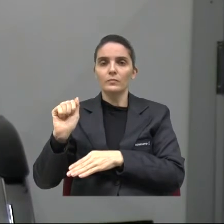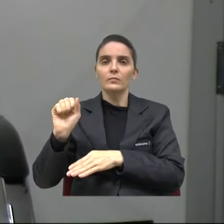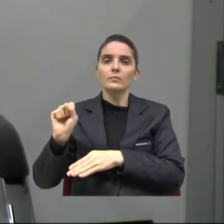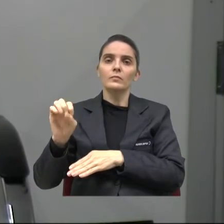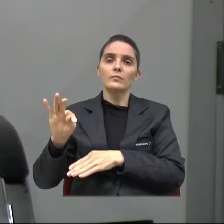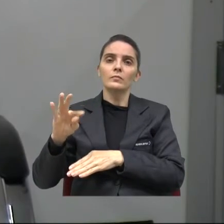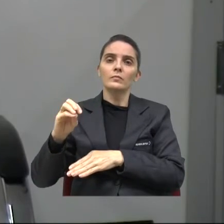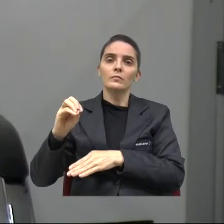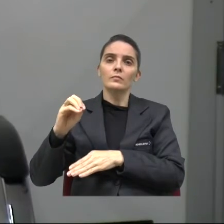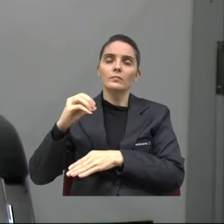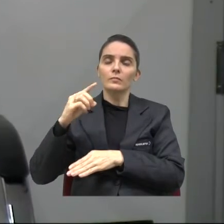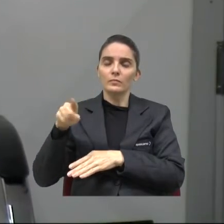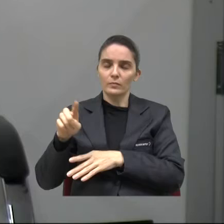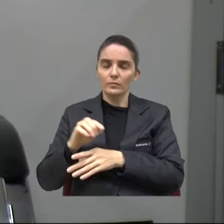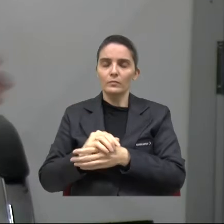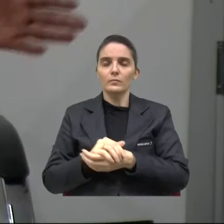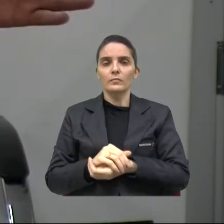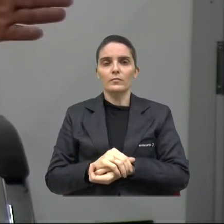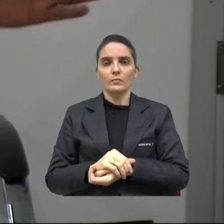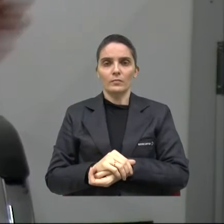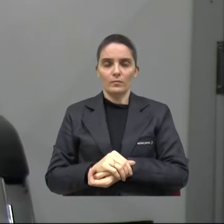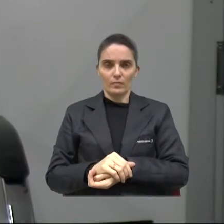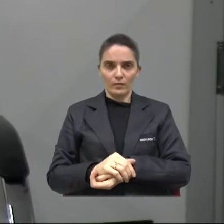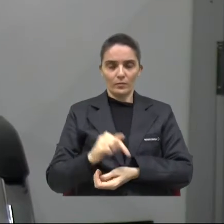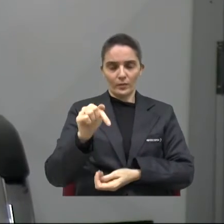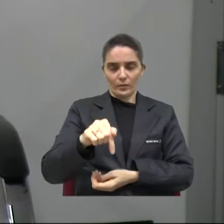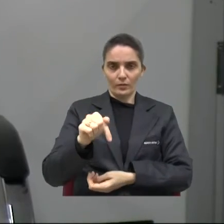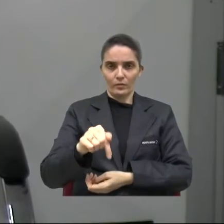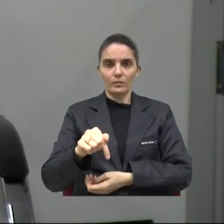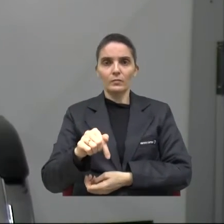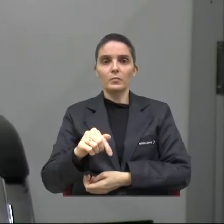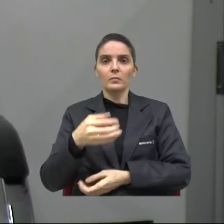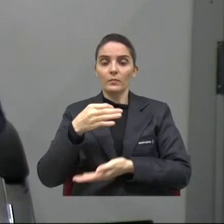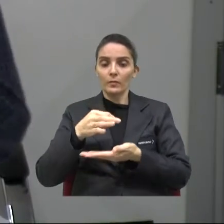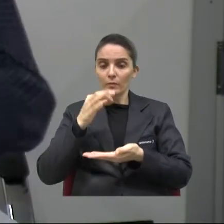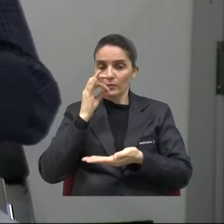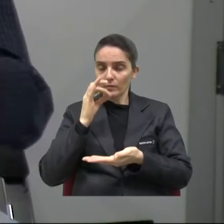do presidente da casa, de todos nós, estávamos aqui, deve estar no café ali,